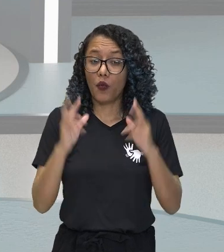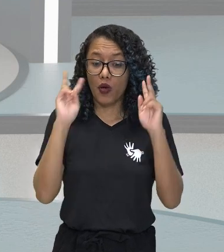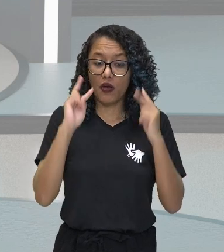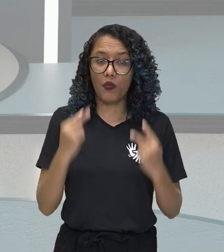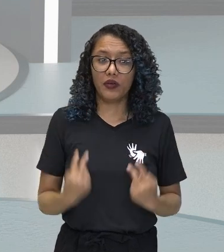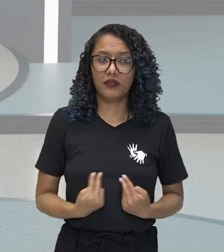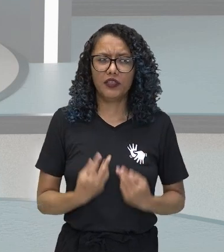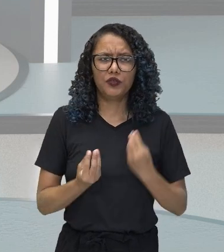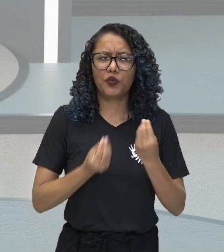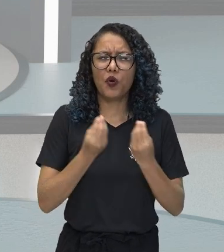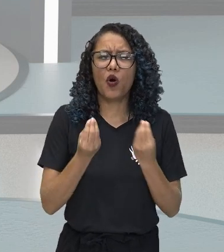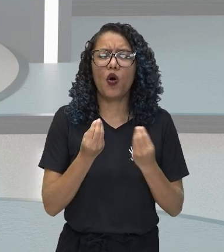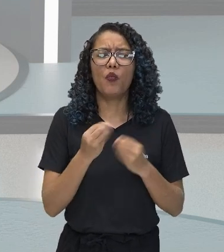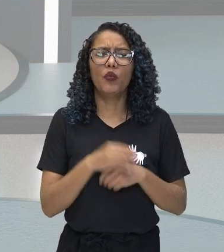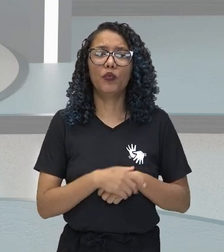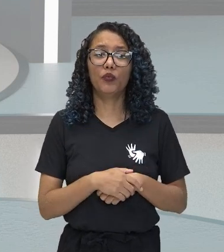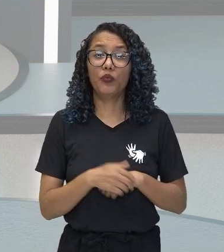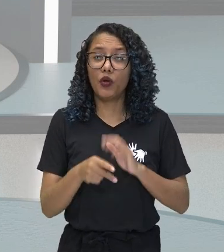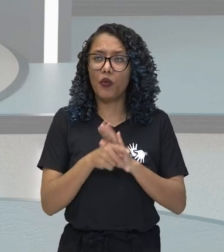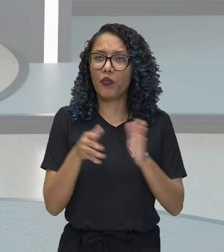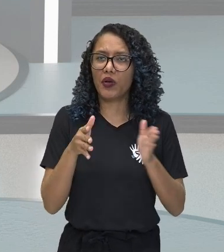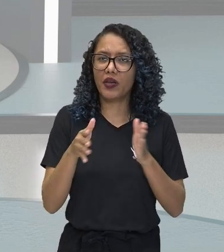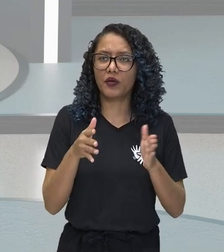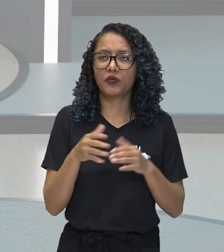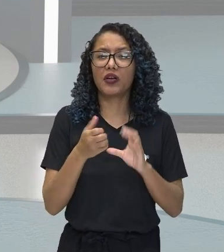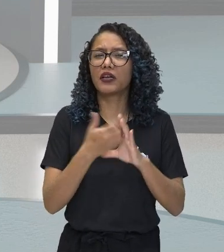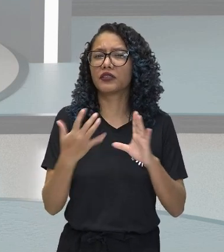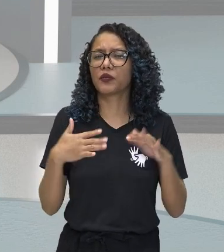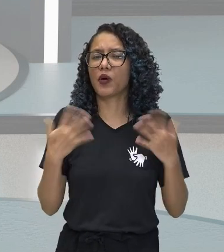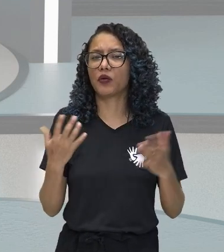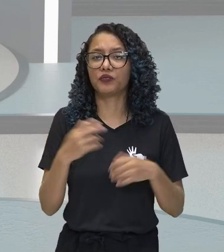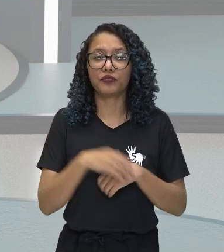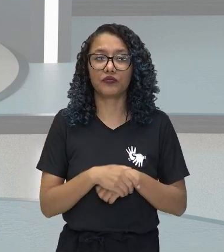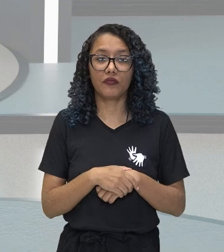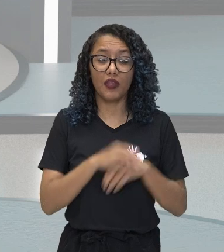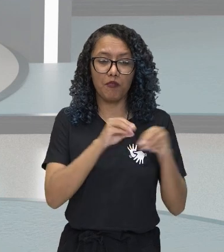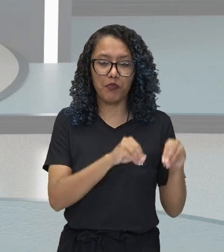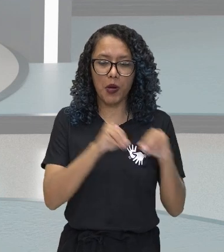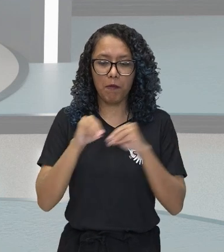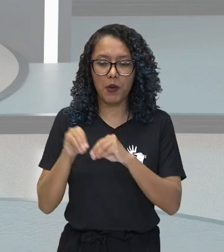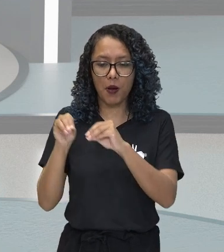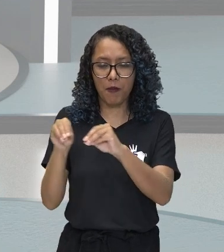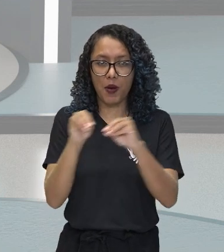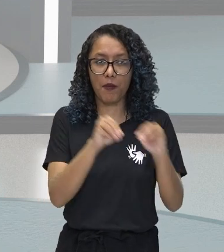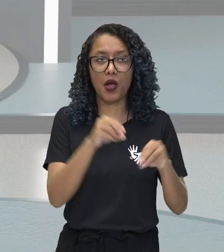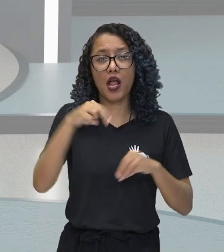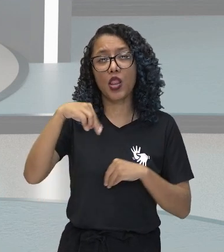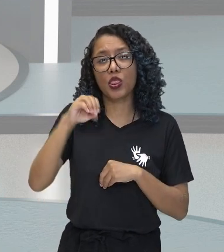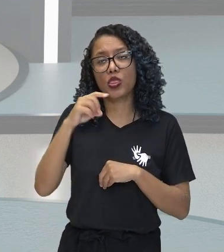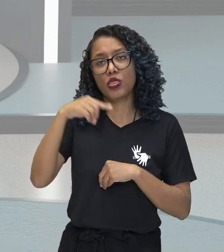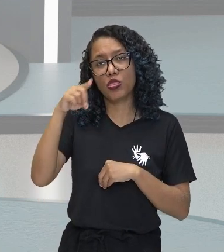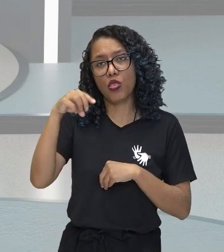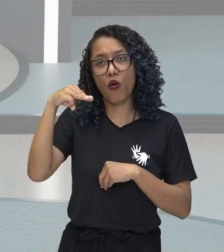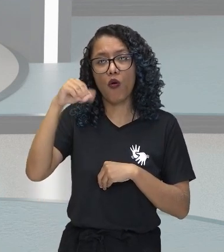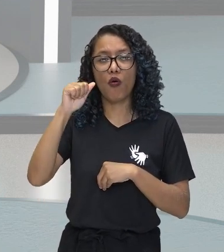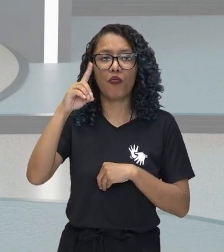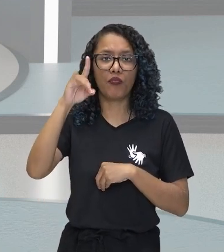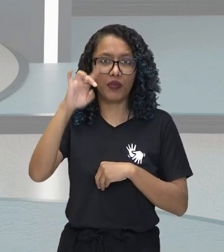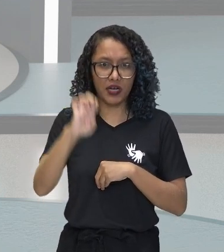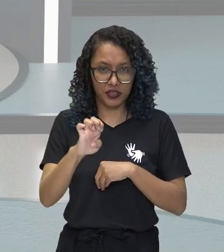nômade, ele não fixava a residência, ele vivia da caça e, para isso,